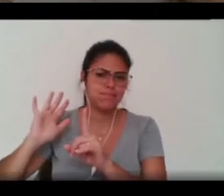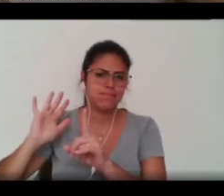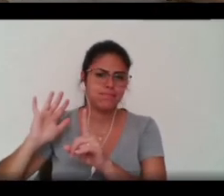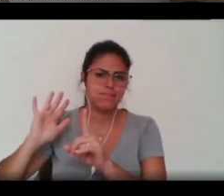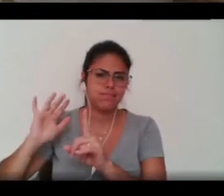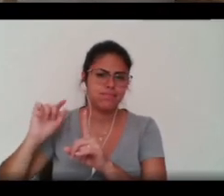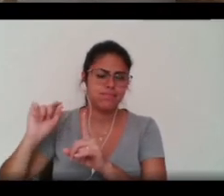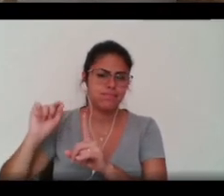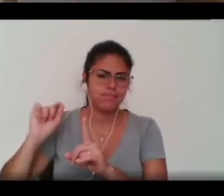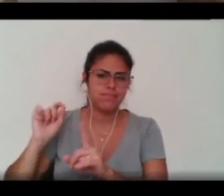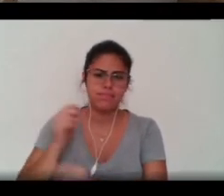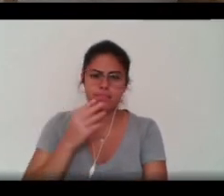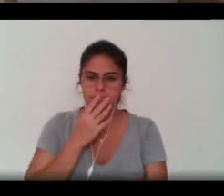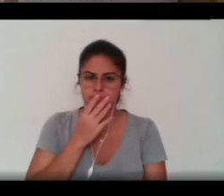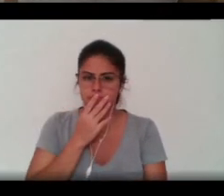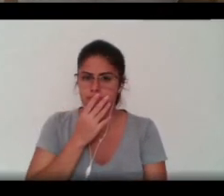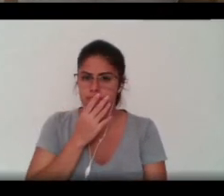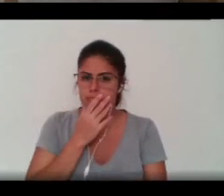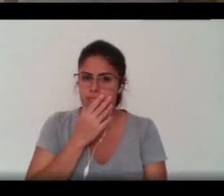Tá aqui, ó.